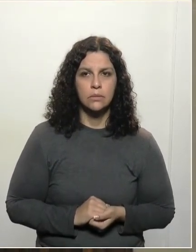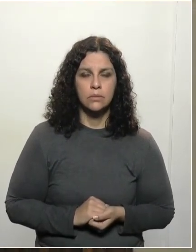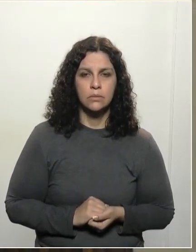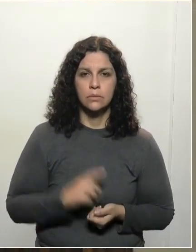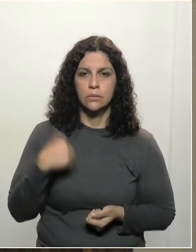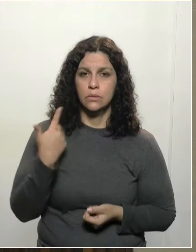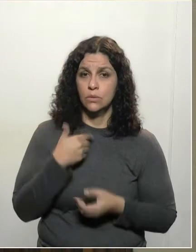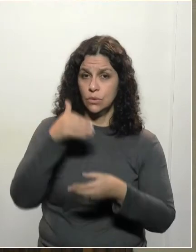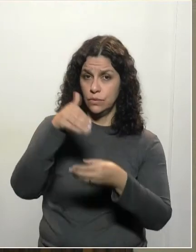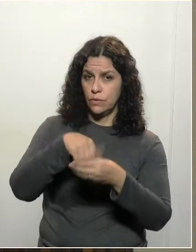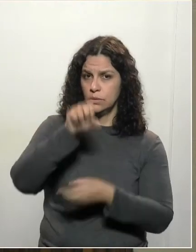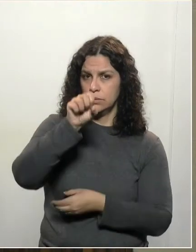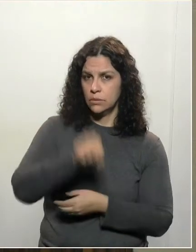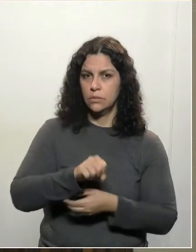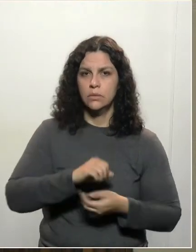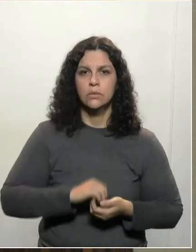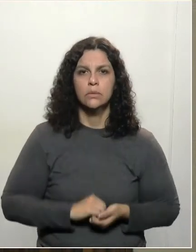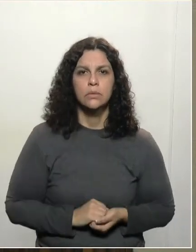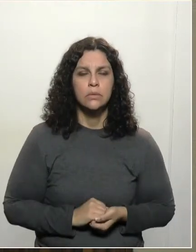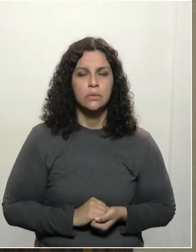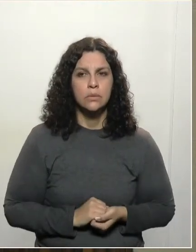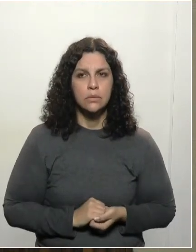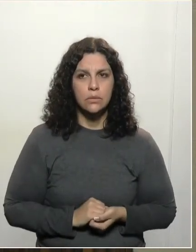Nosso voto é sim.